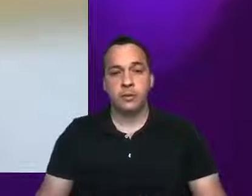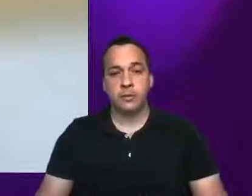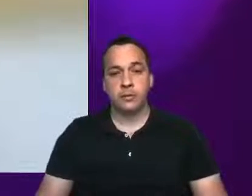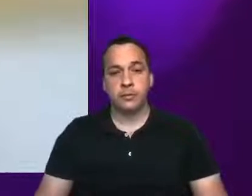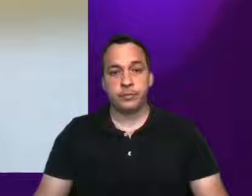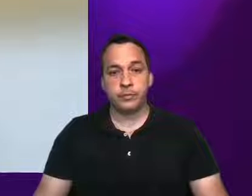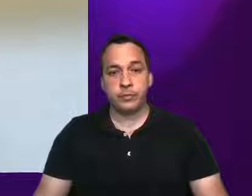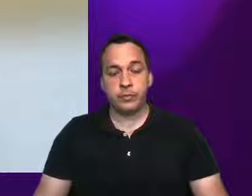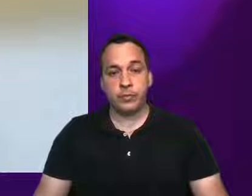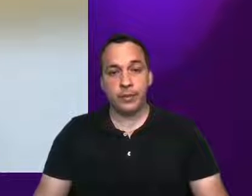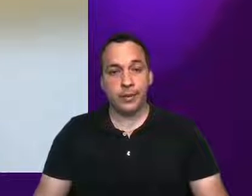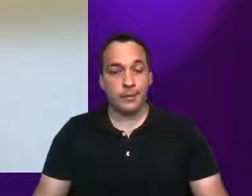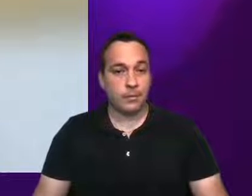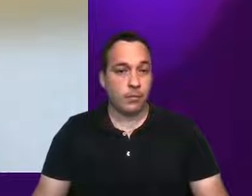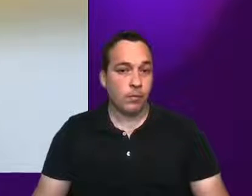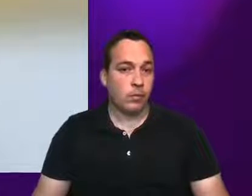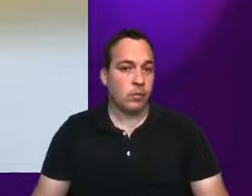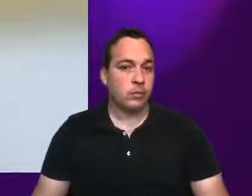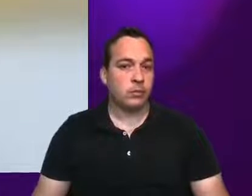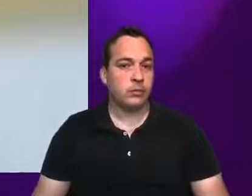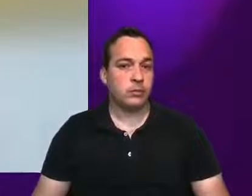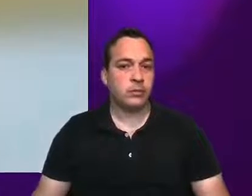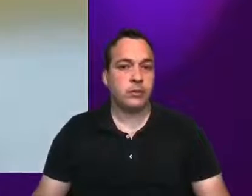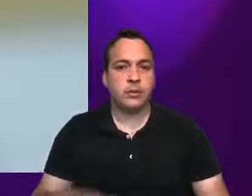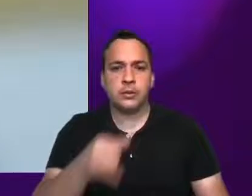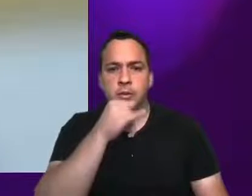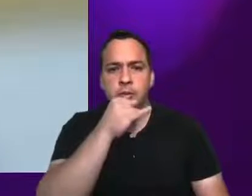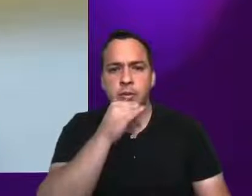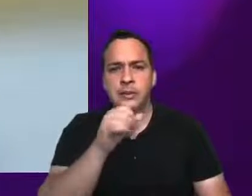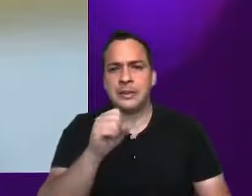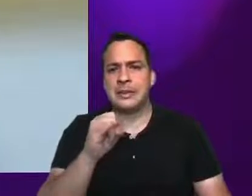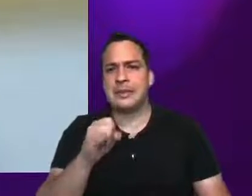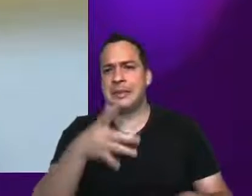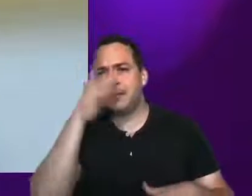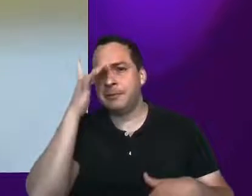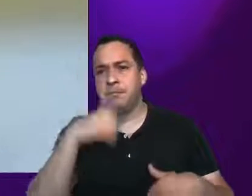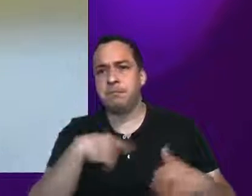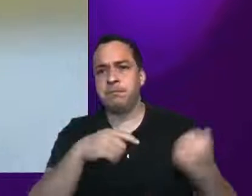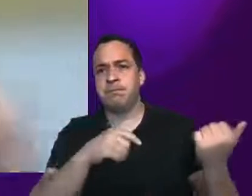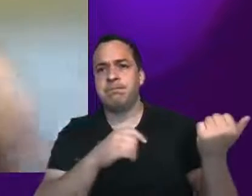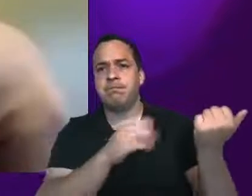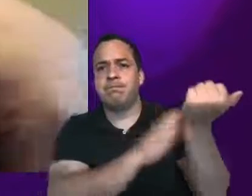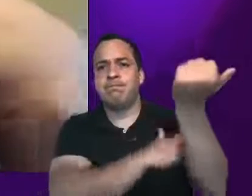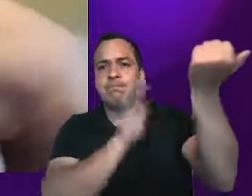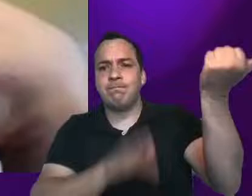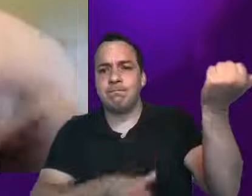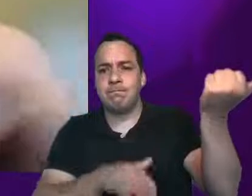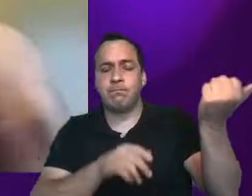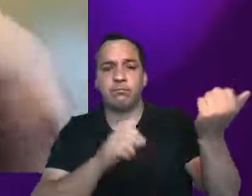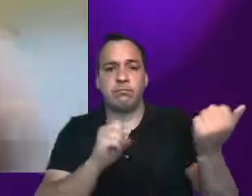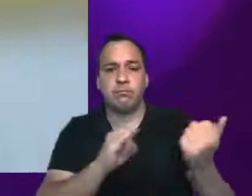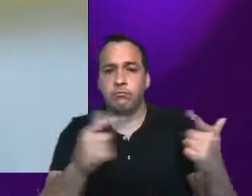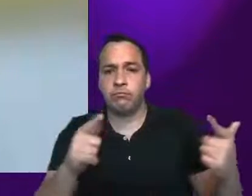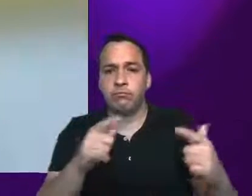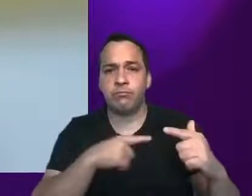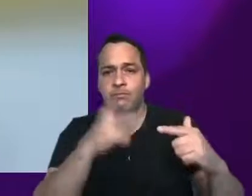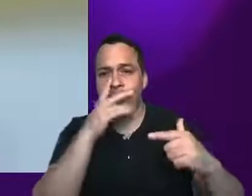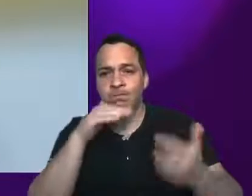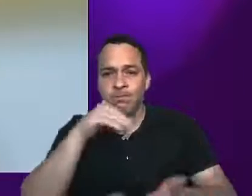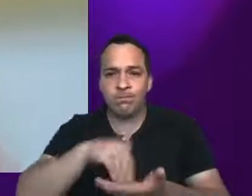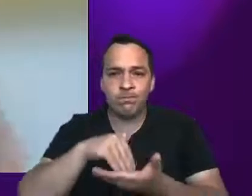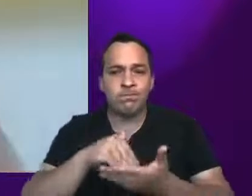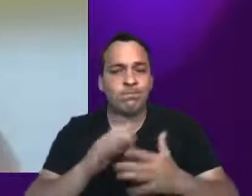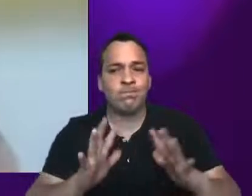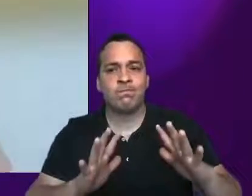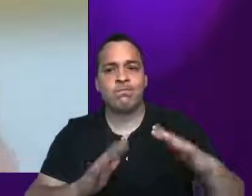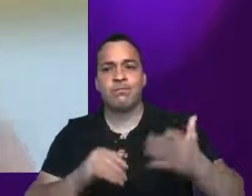está hipotenso, que a gente está trabalhando com ainda sem amina vasoativa, ele está no limite pressórico dele,